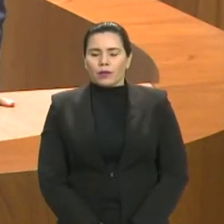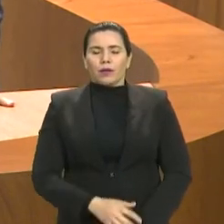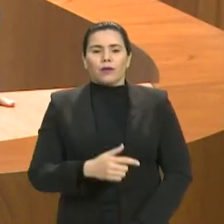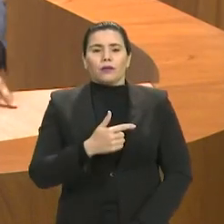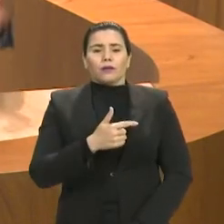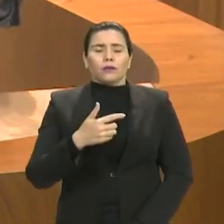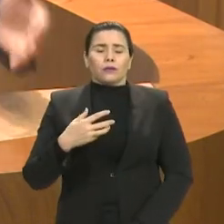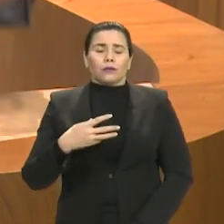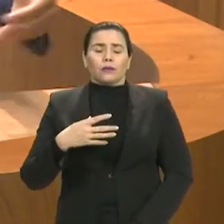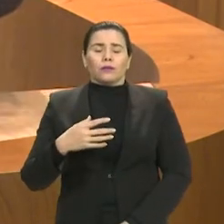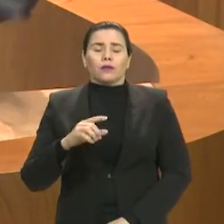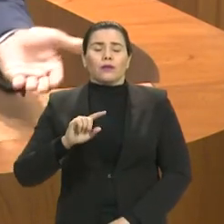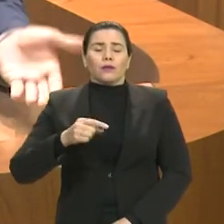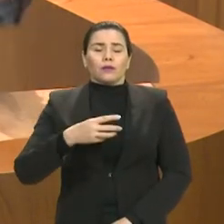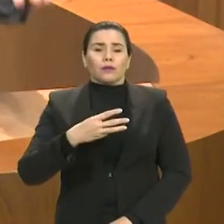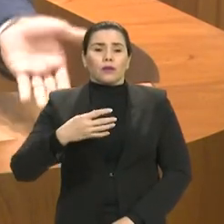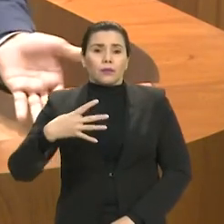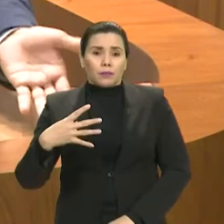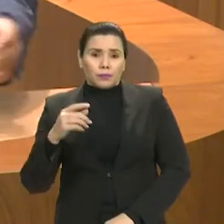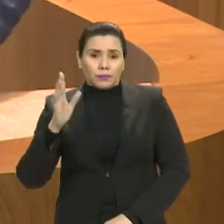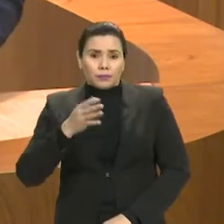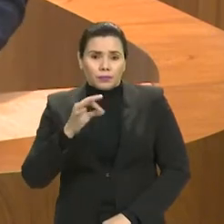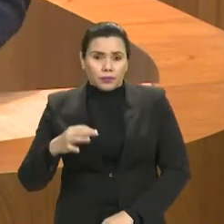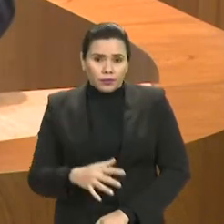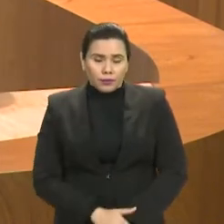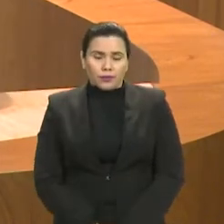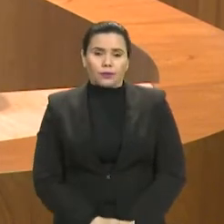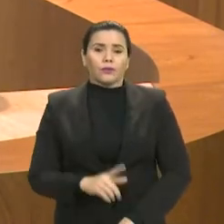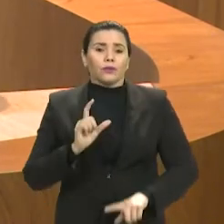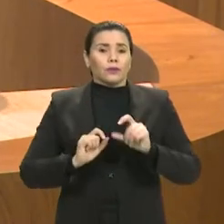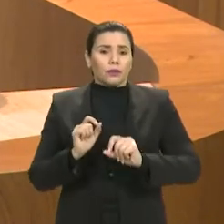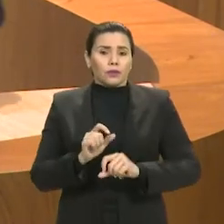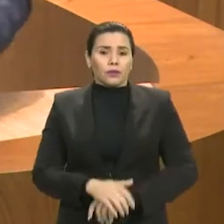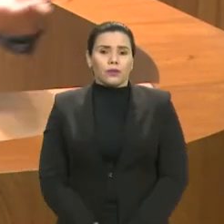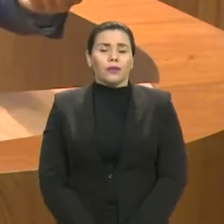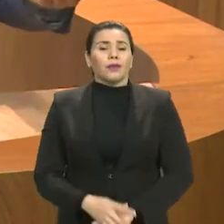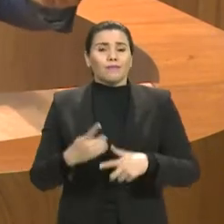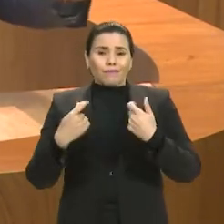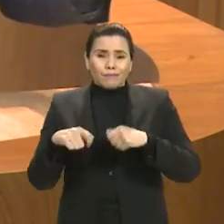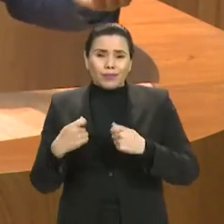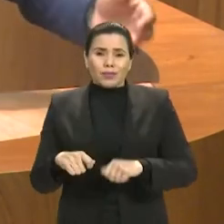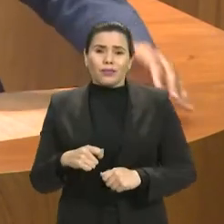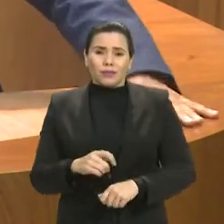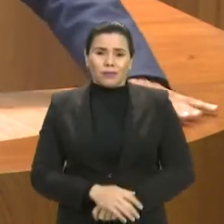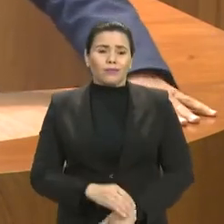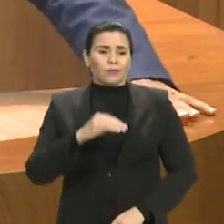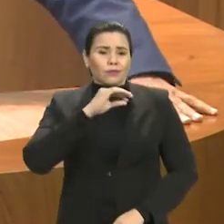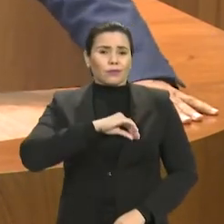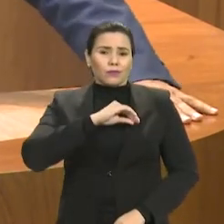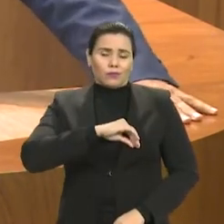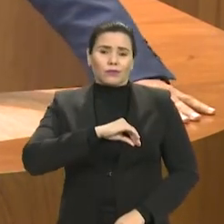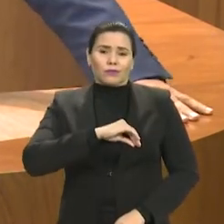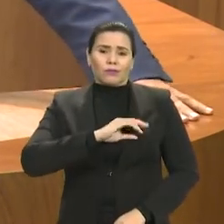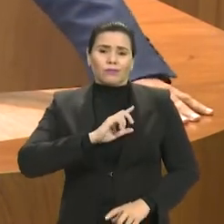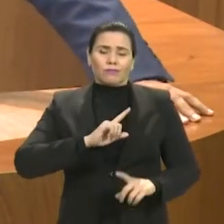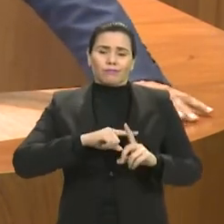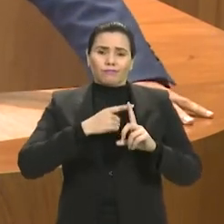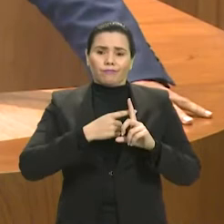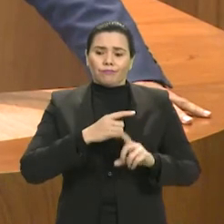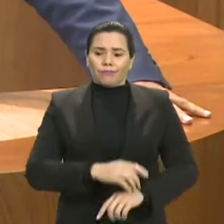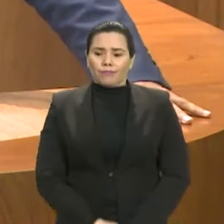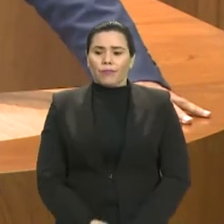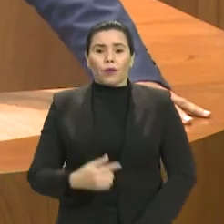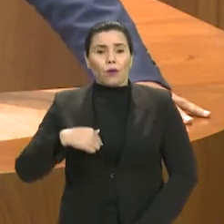para os professores do Estado do Maranhão, que tanto o governo do Estado possa conceder, como as prefeituras. Ontem, inclusive, estivemos reunidos com professores de São